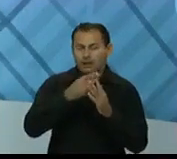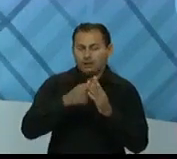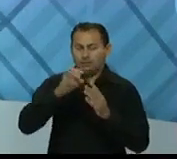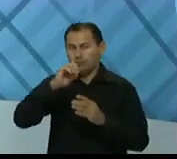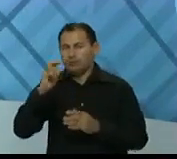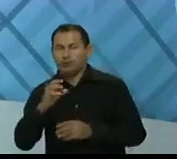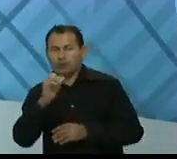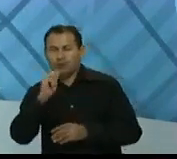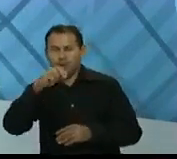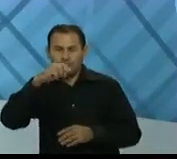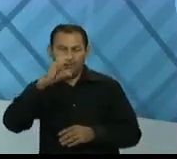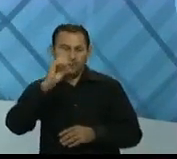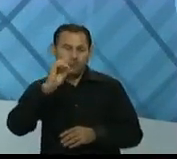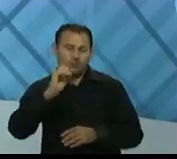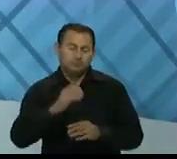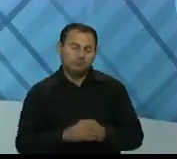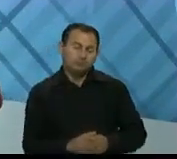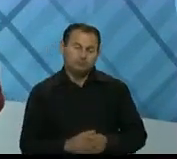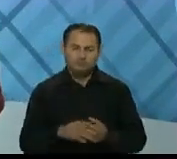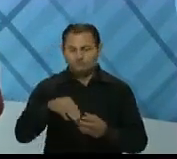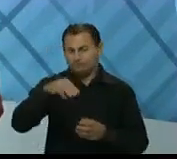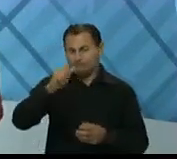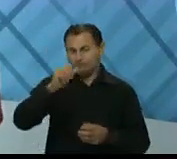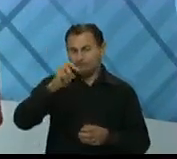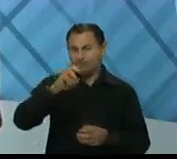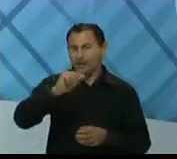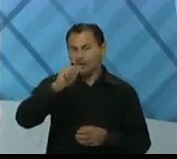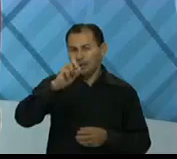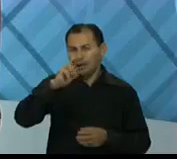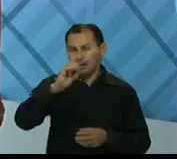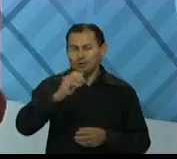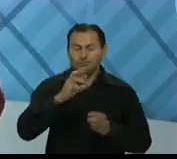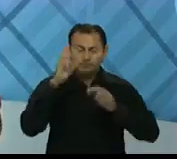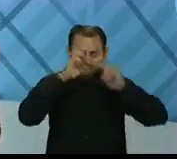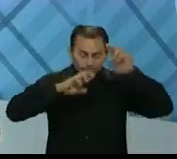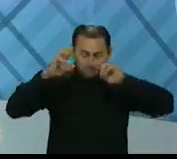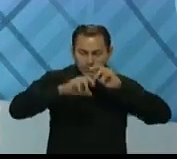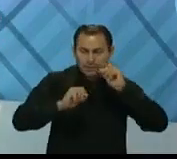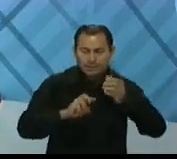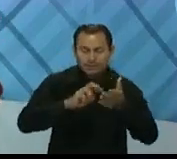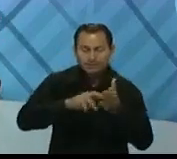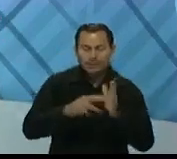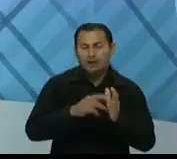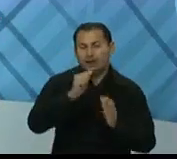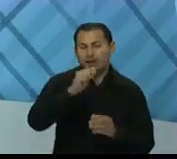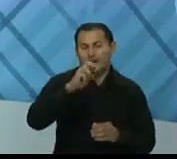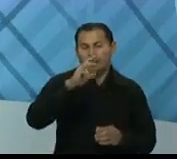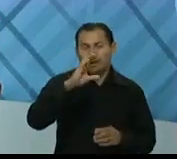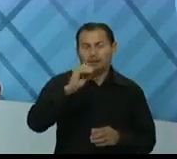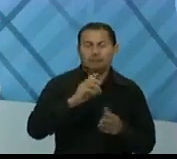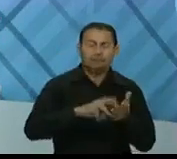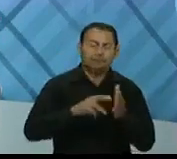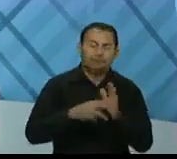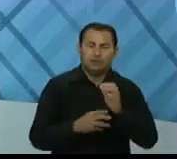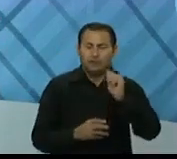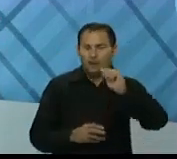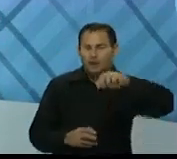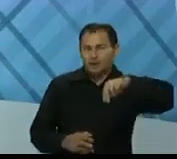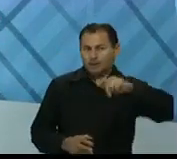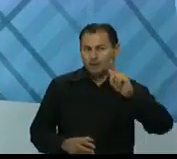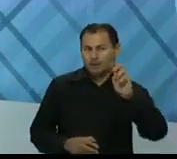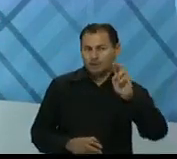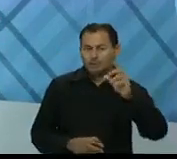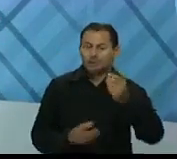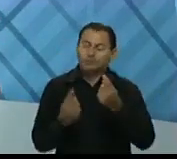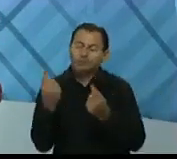ou ângulos, desculpe. Então, analisando essa situação, nós podemos analisar o que é um arco, o que é um ângulo, quando que é um